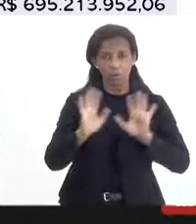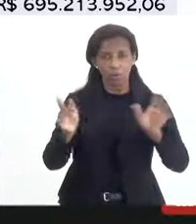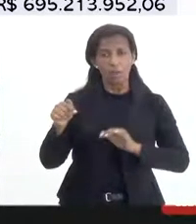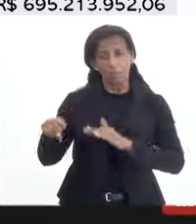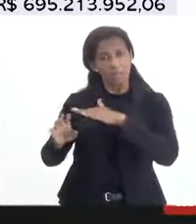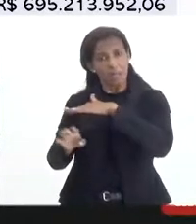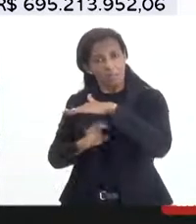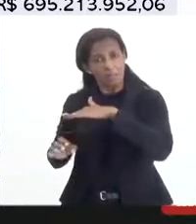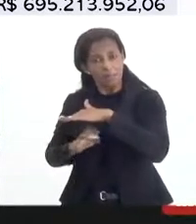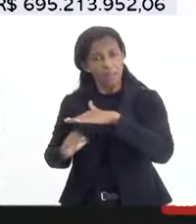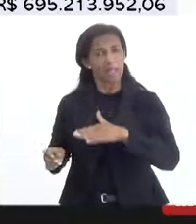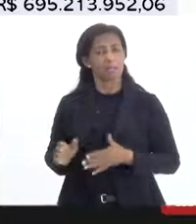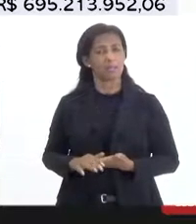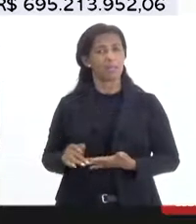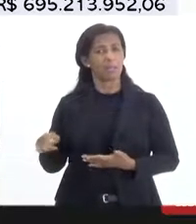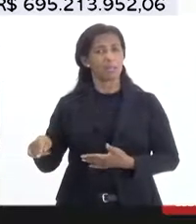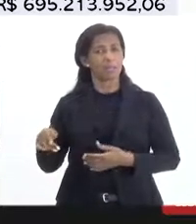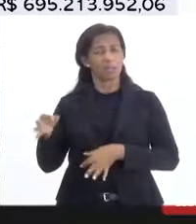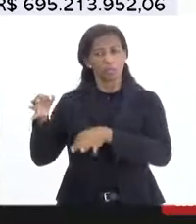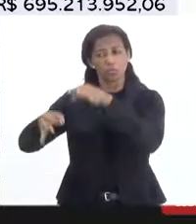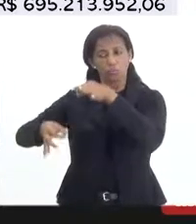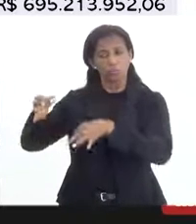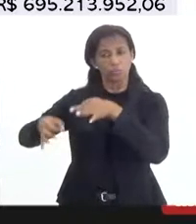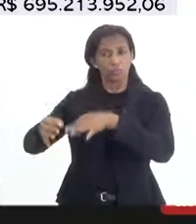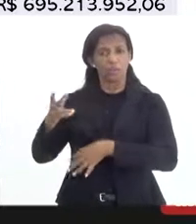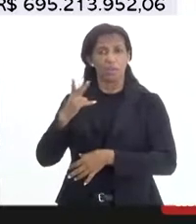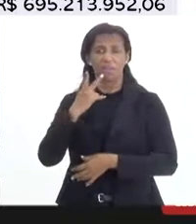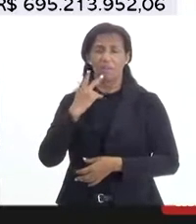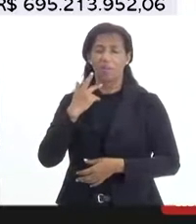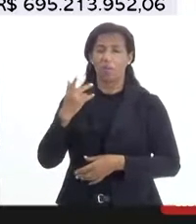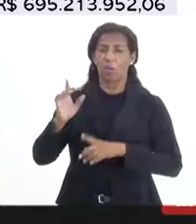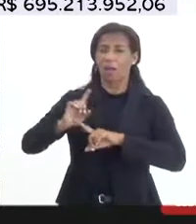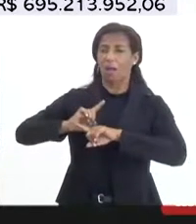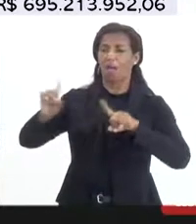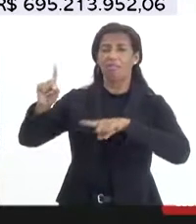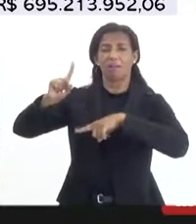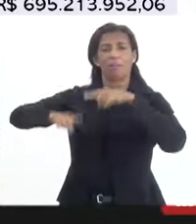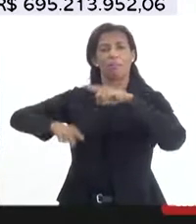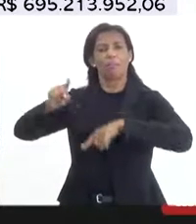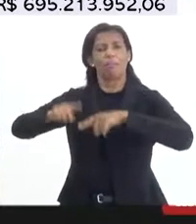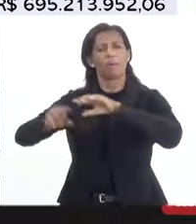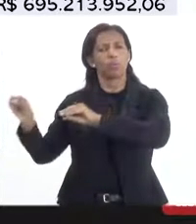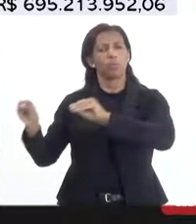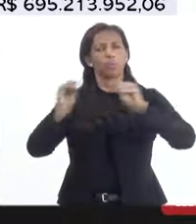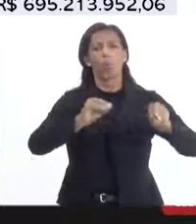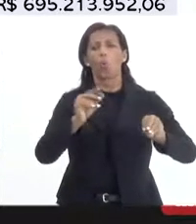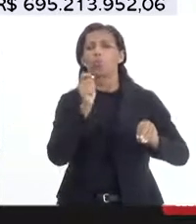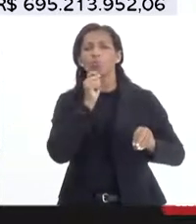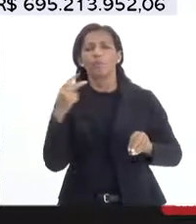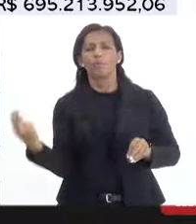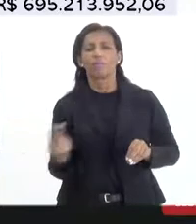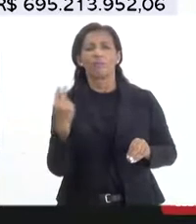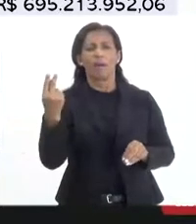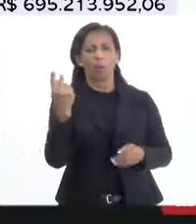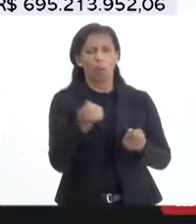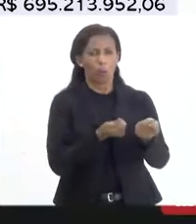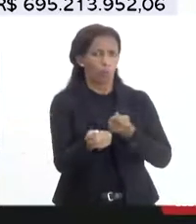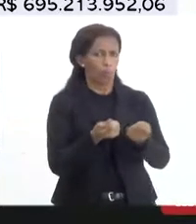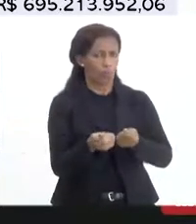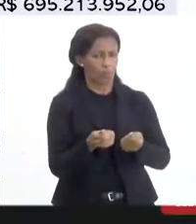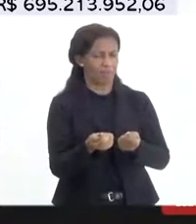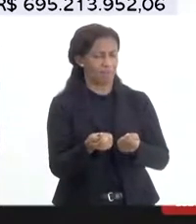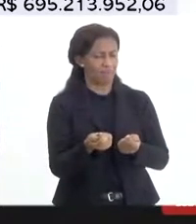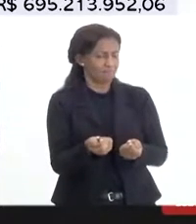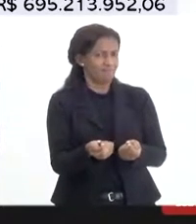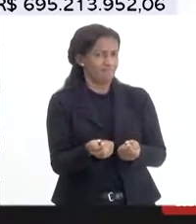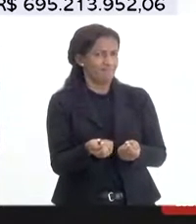suas no judiciário e na Cefaz que, o material que foi transferido não tinha valor econômico. Mas essa não é a questão, poxa,